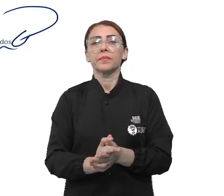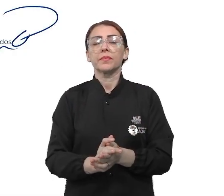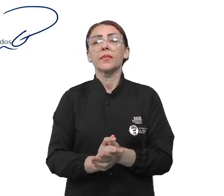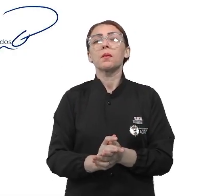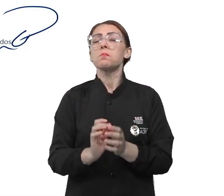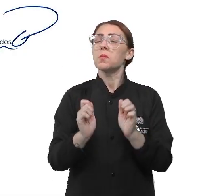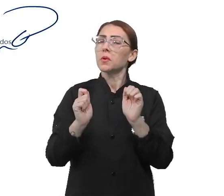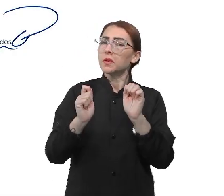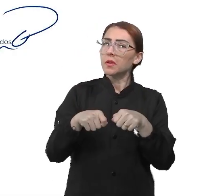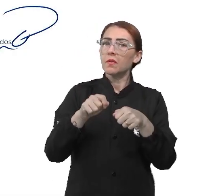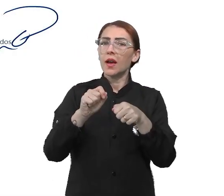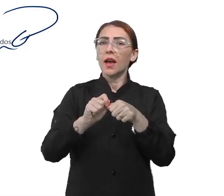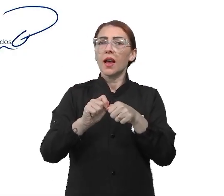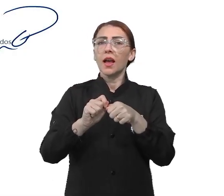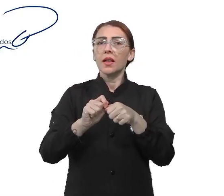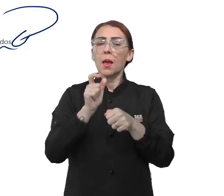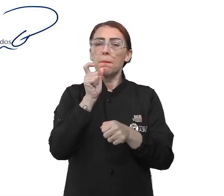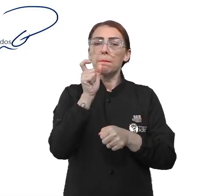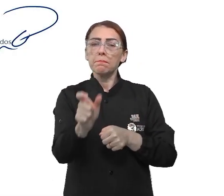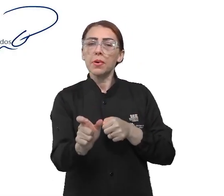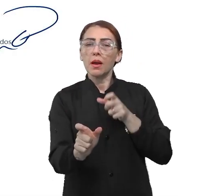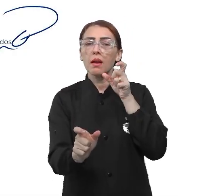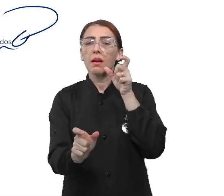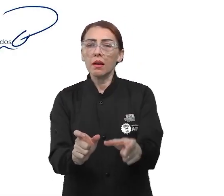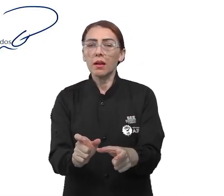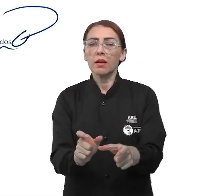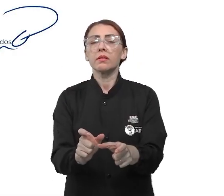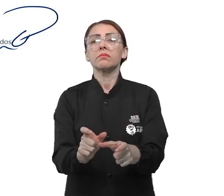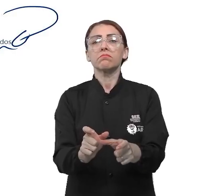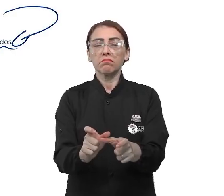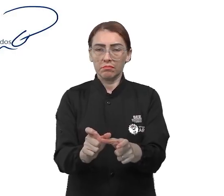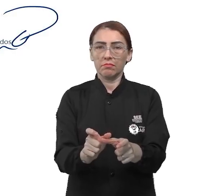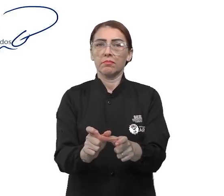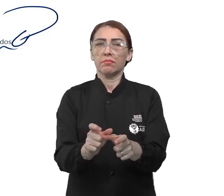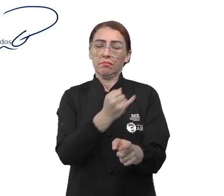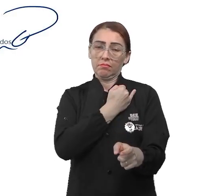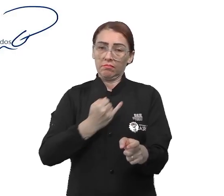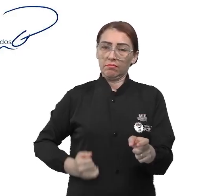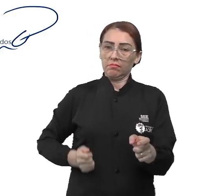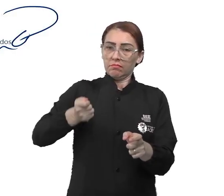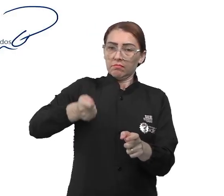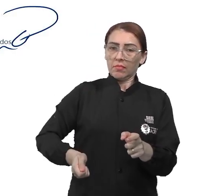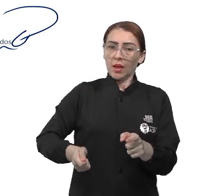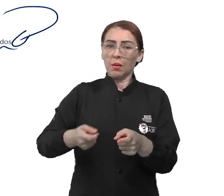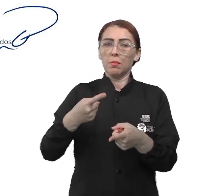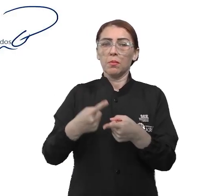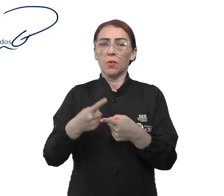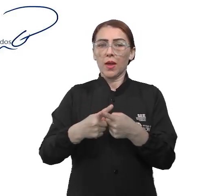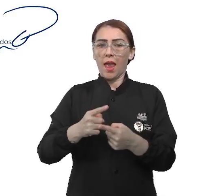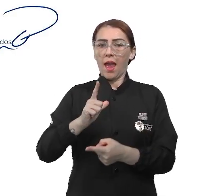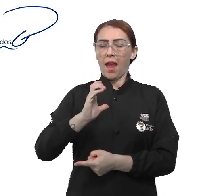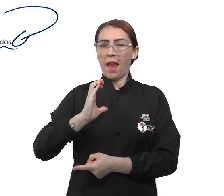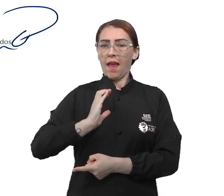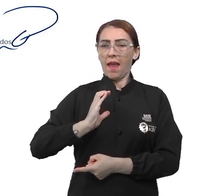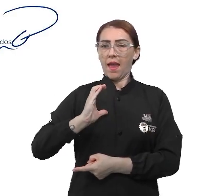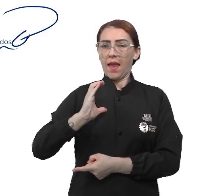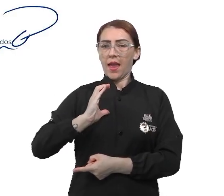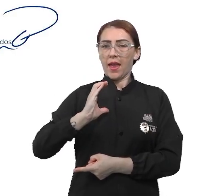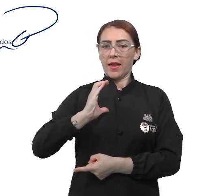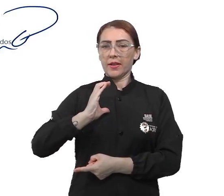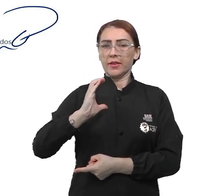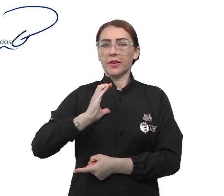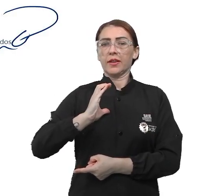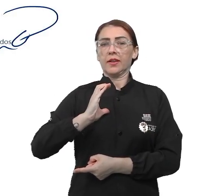é possível fazer críticas a esse processo imperialista, porque a ética desse processo